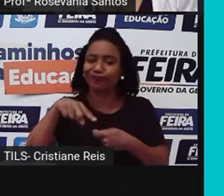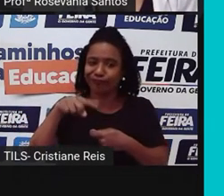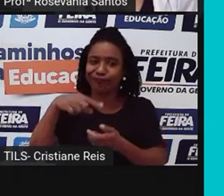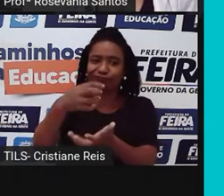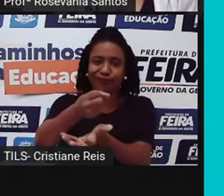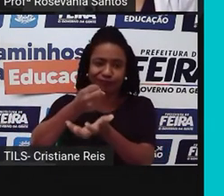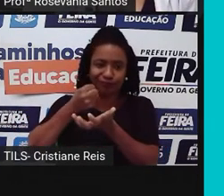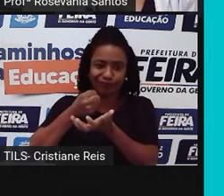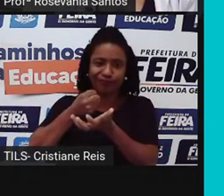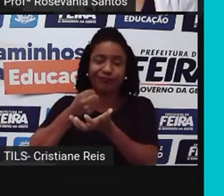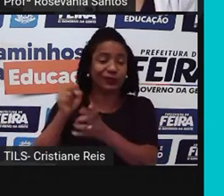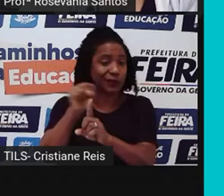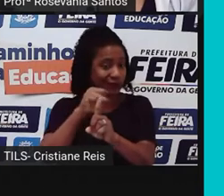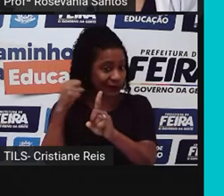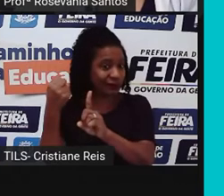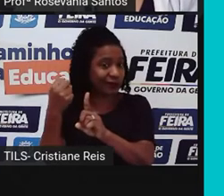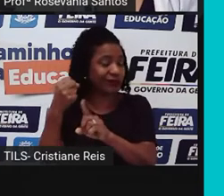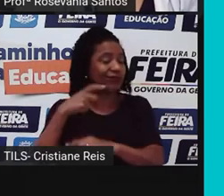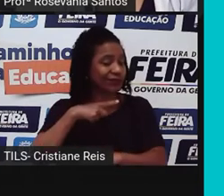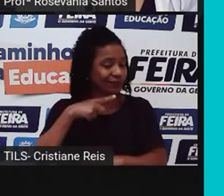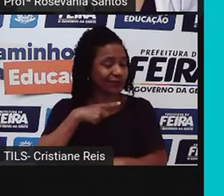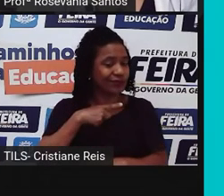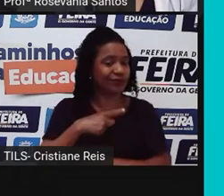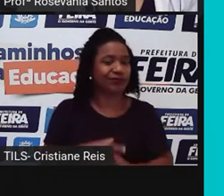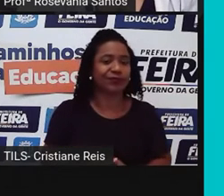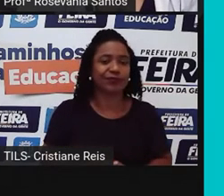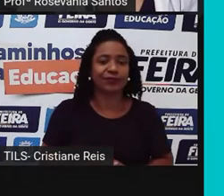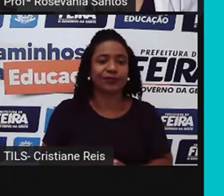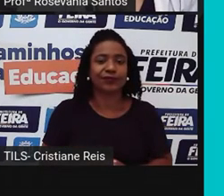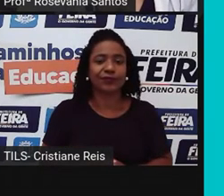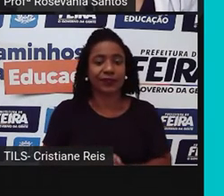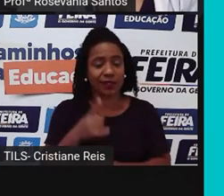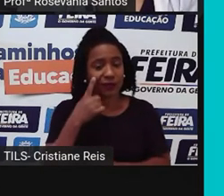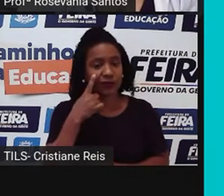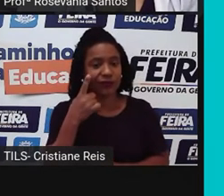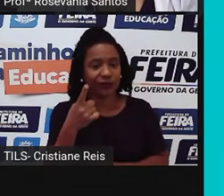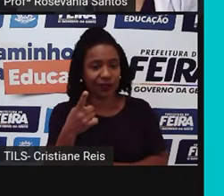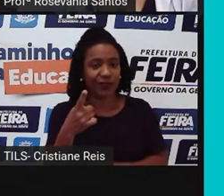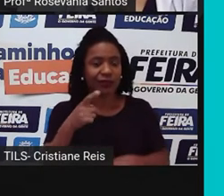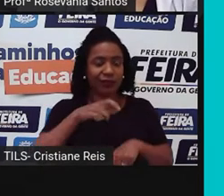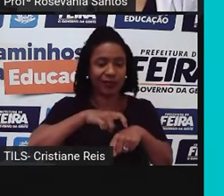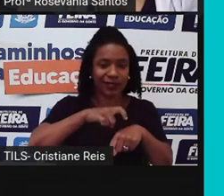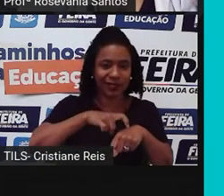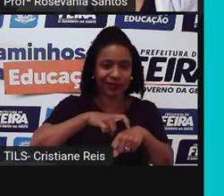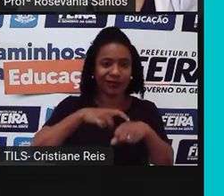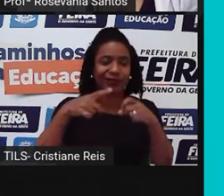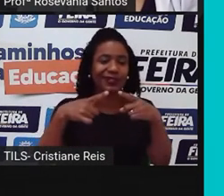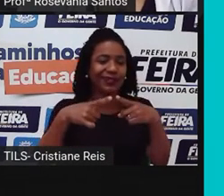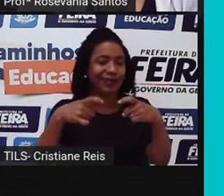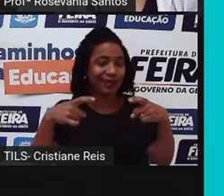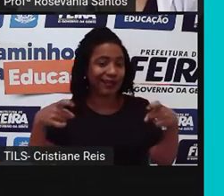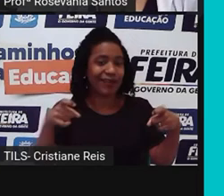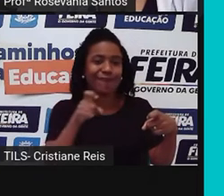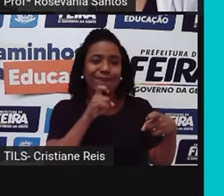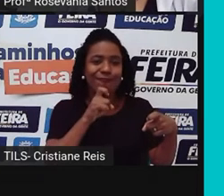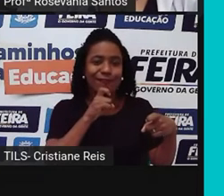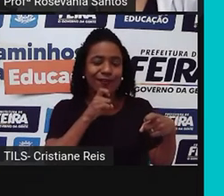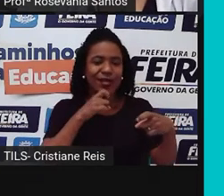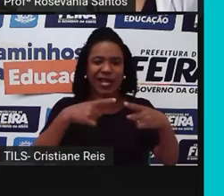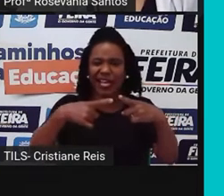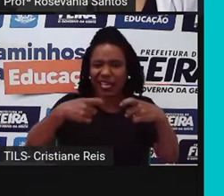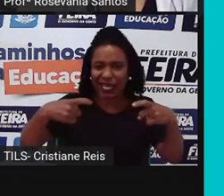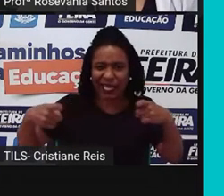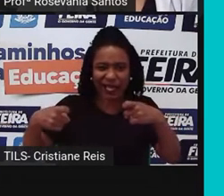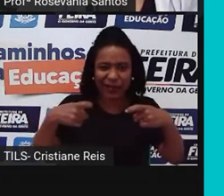né, de países socialistas. Então percebam que esse momento de Guerra Fria, que, como eu já citei, não houve o um conflito